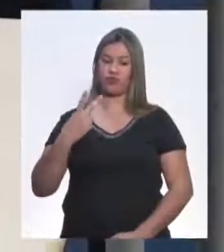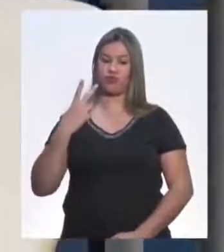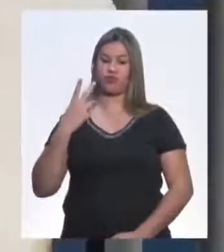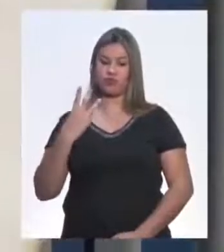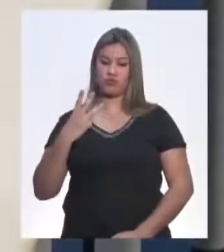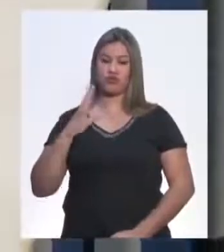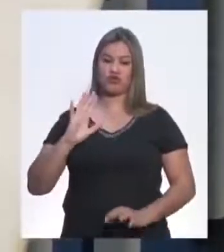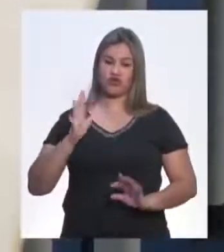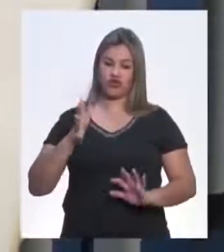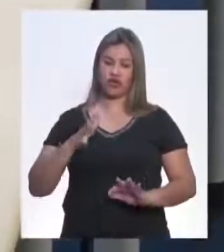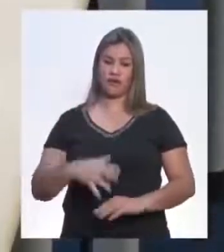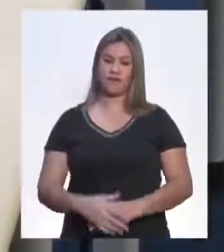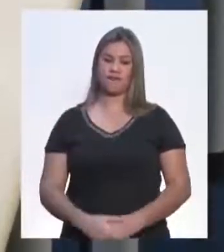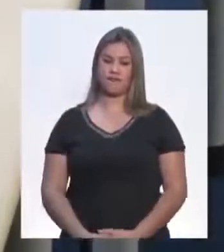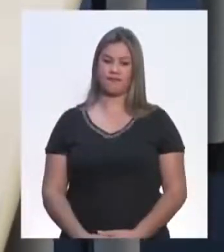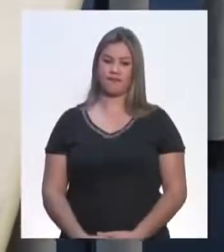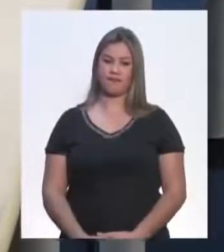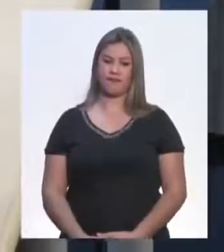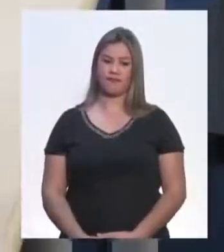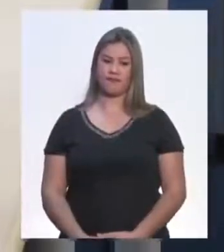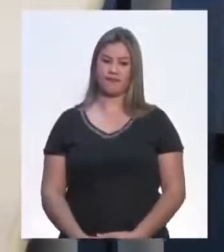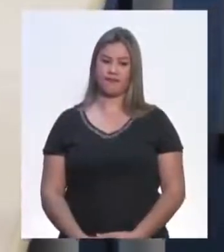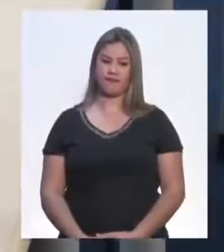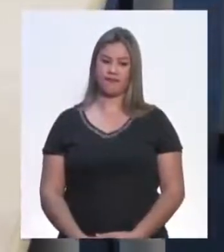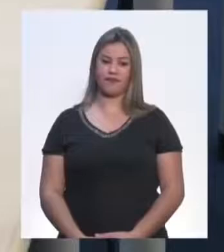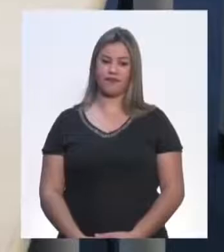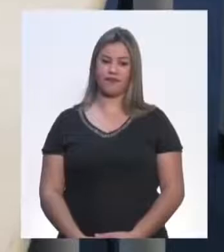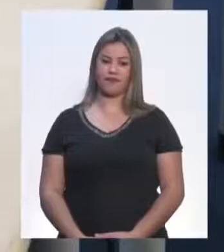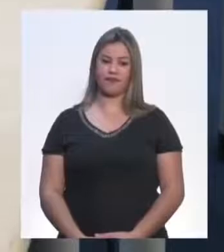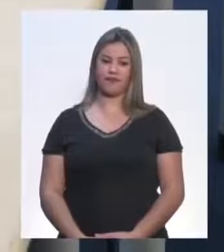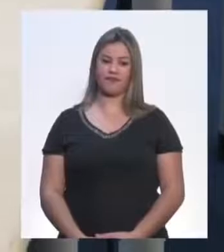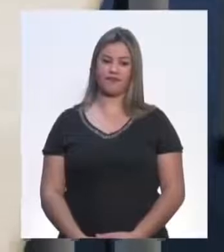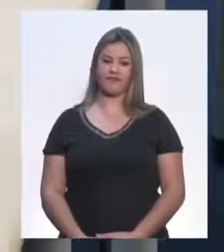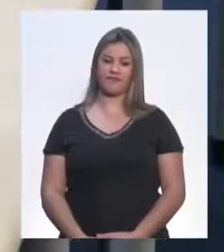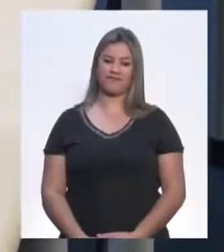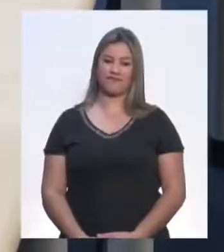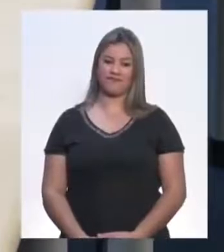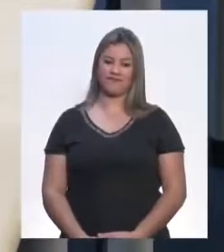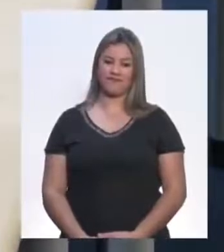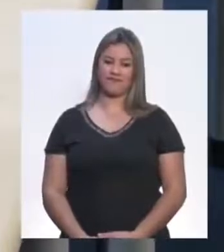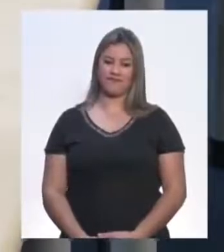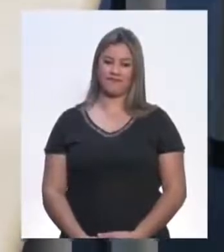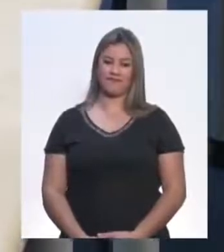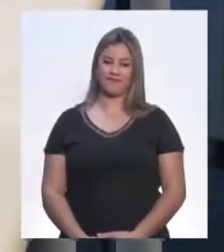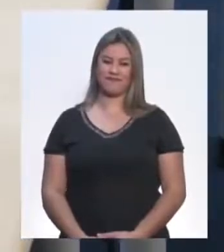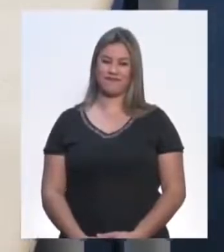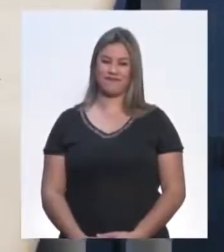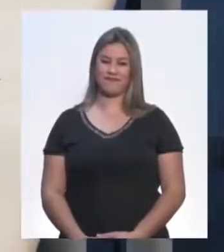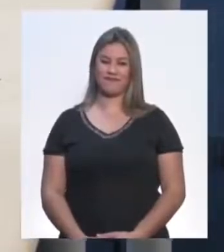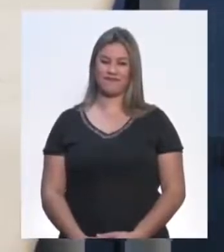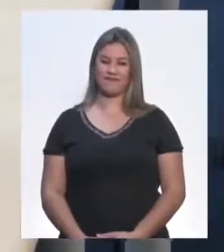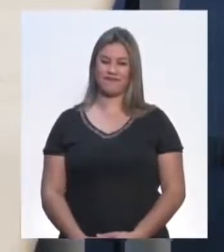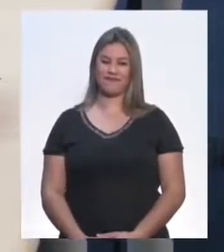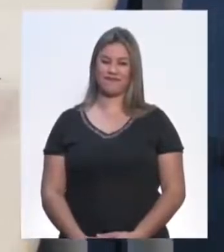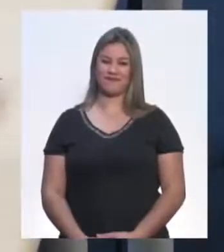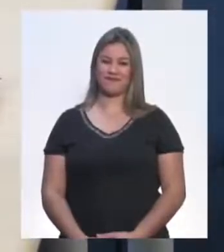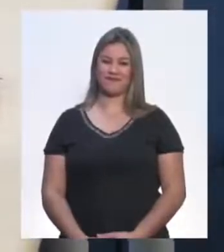Deixa eu colocar na mesa, senão não vou conseguir, eu não tenho essa habilidade. Então, eu encontro aqui, ó,